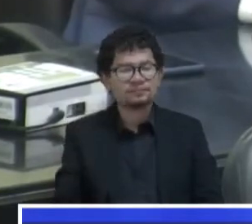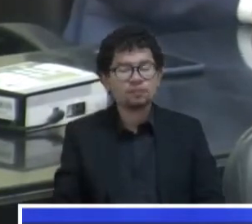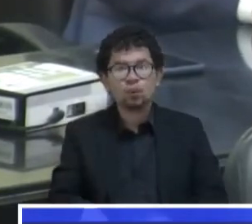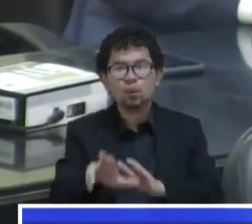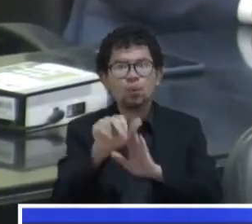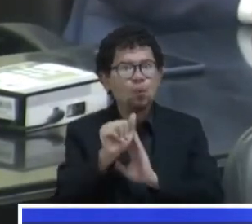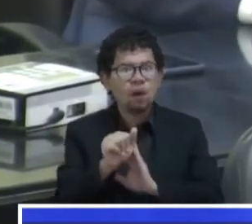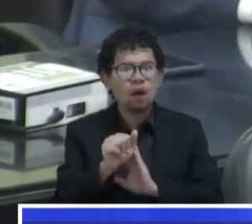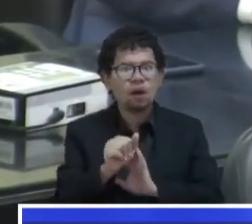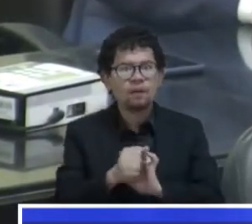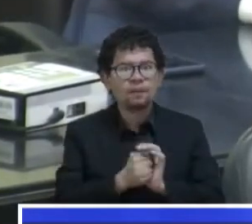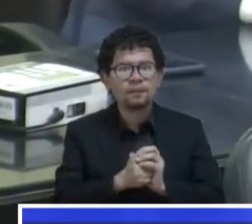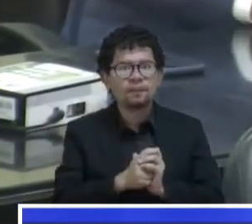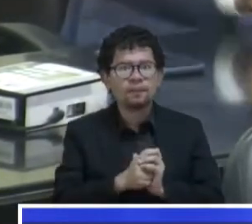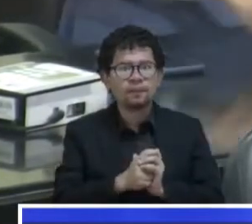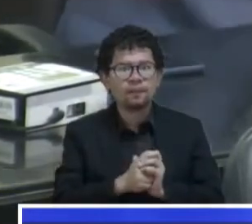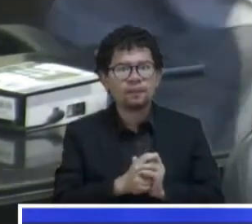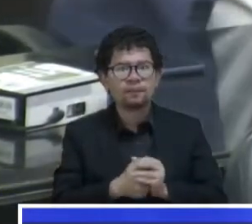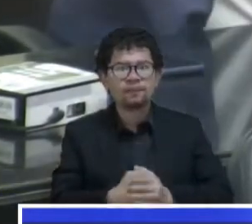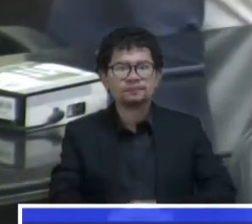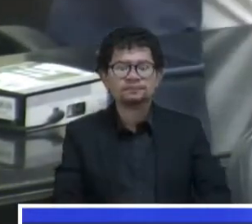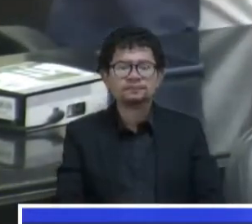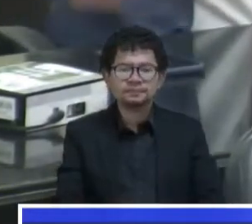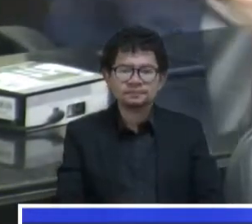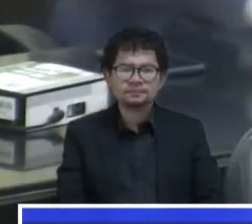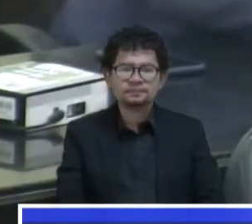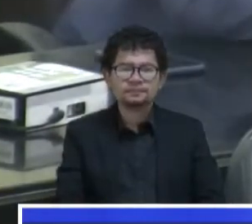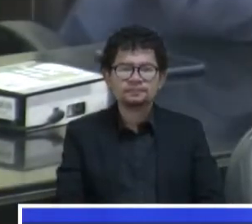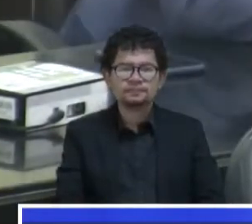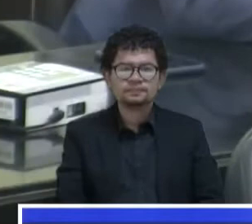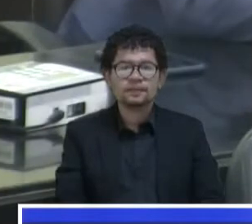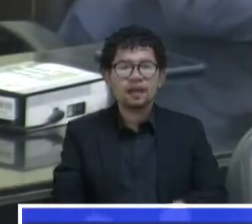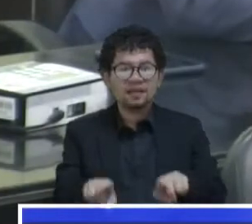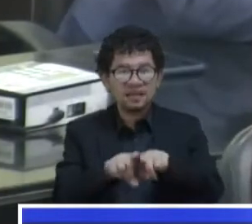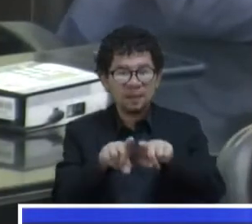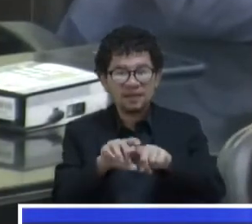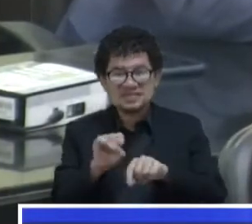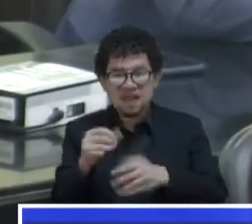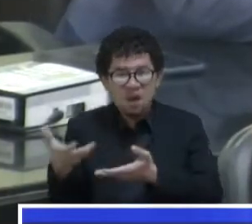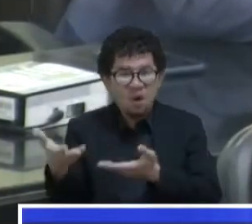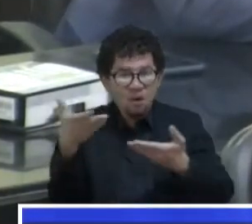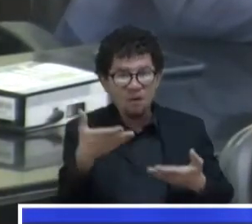Primeiro, Davi. E não tenho dúvida que no convite também não vai aparecer aqui.